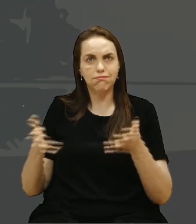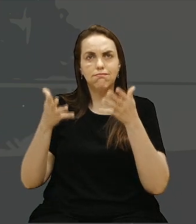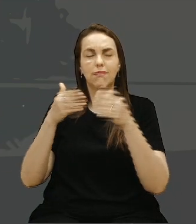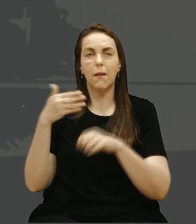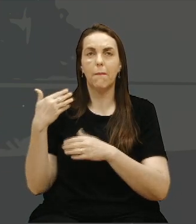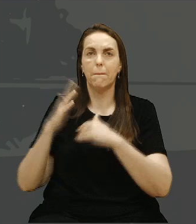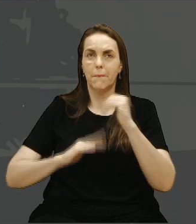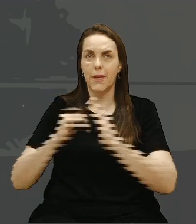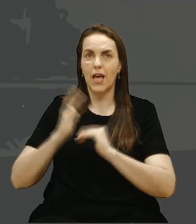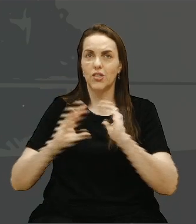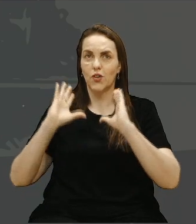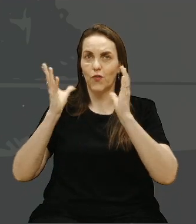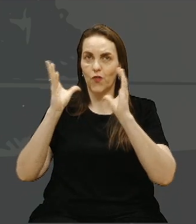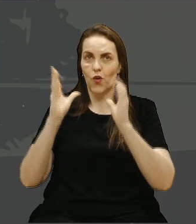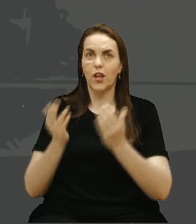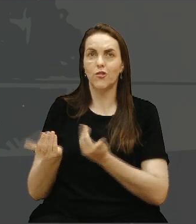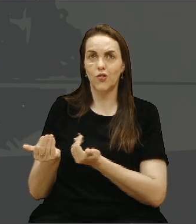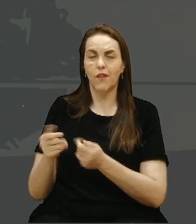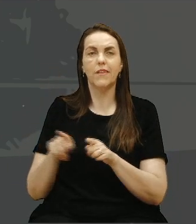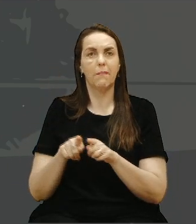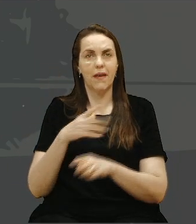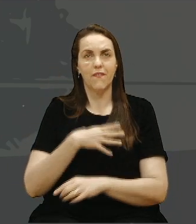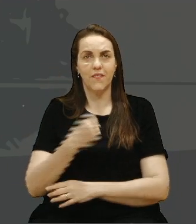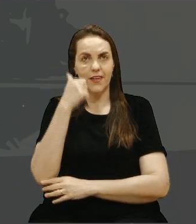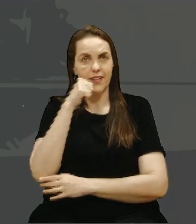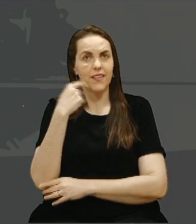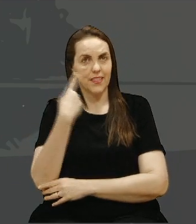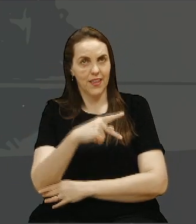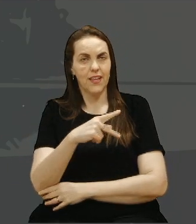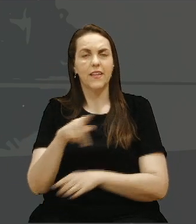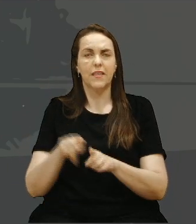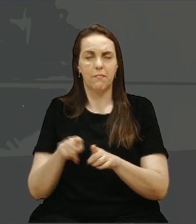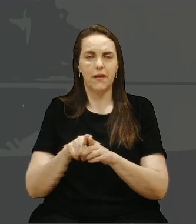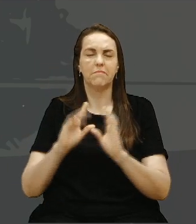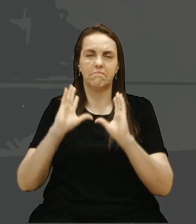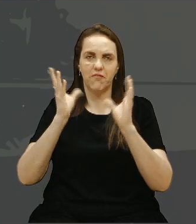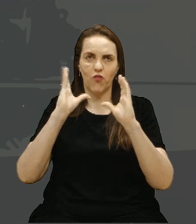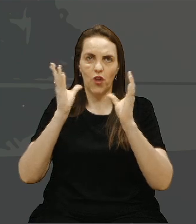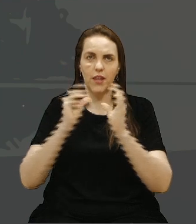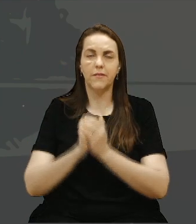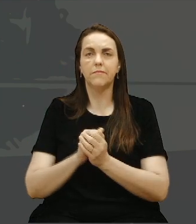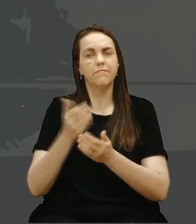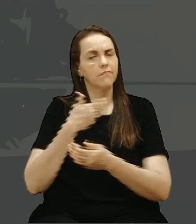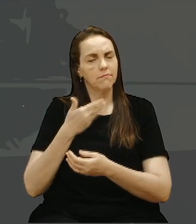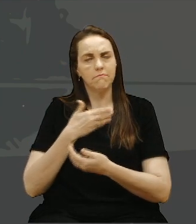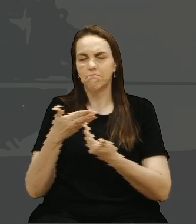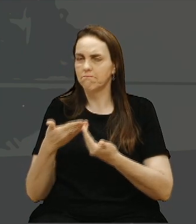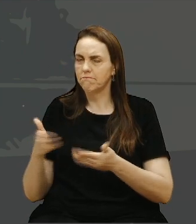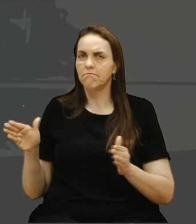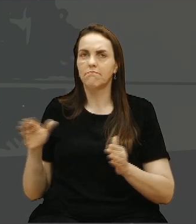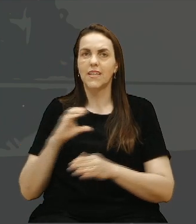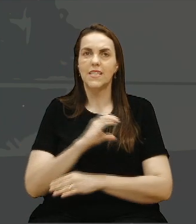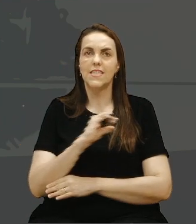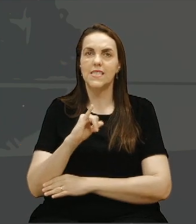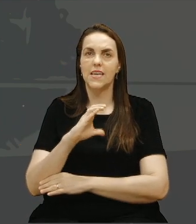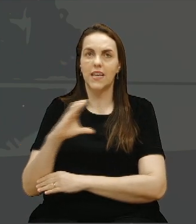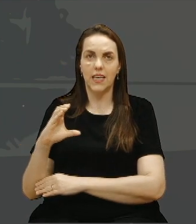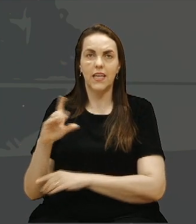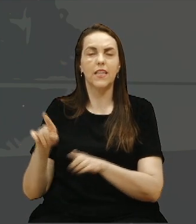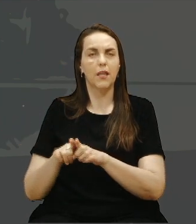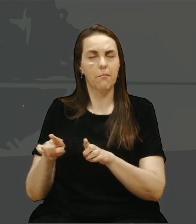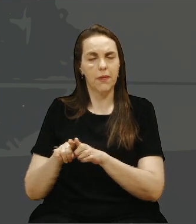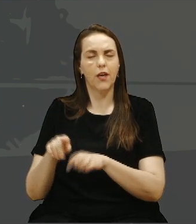juventude, especialmente. Tem uma filha que também é praticante. E foram portas abertas, né? A SIC também, conversando com o presidente Celestino